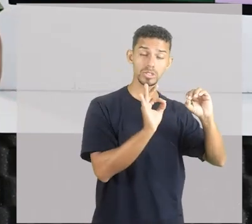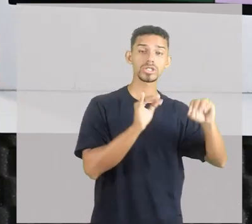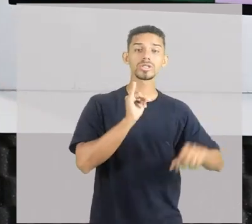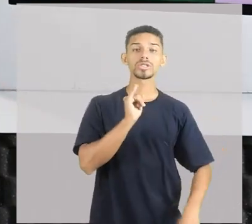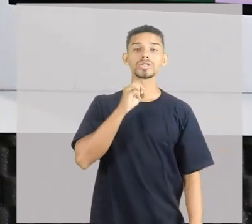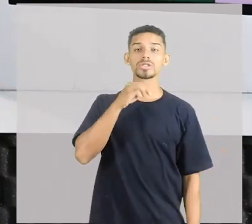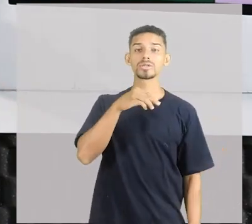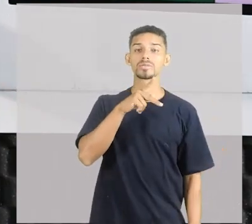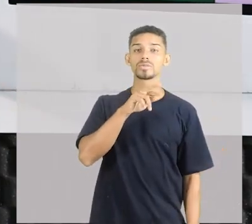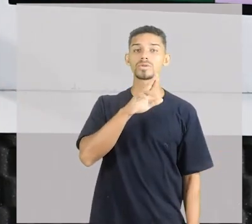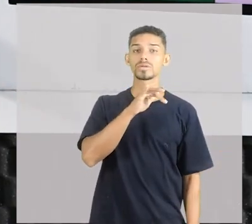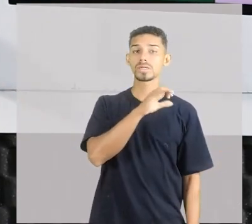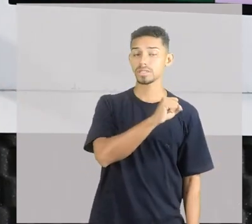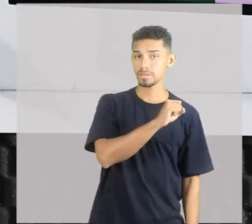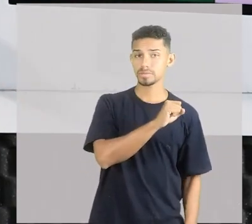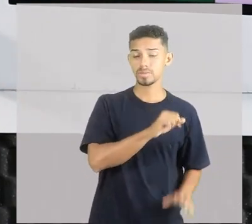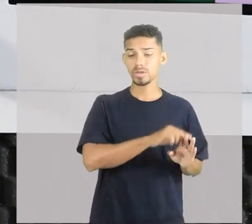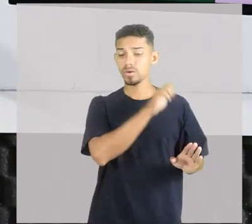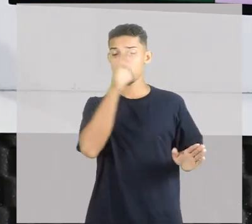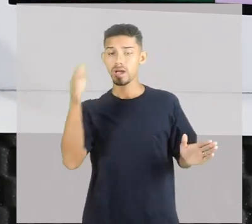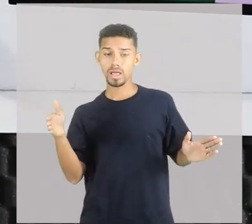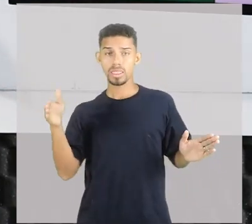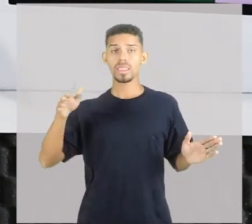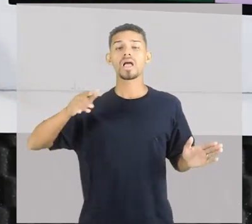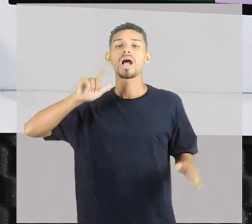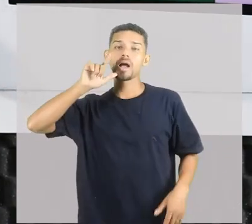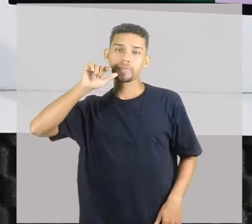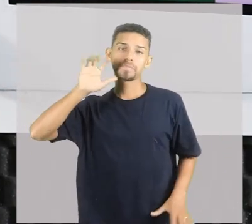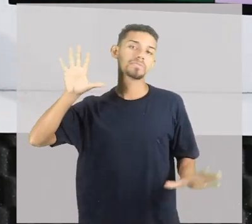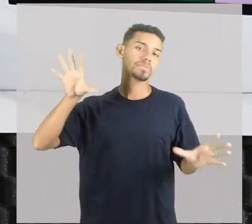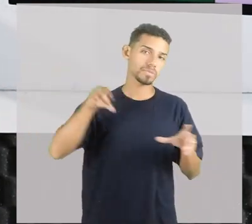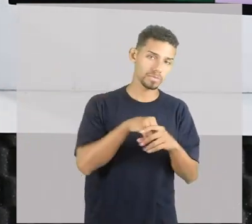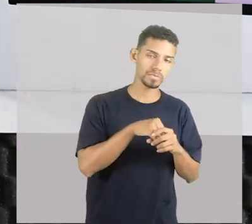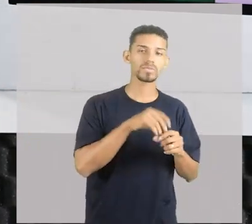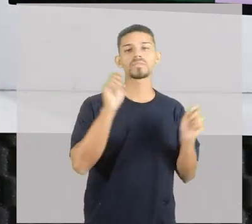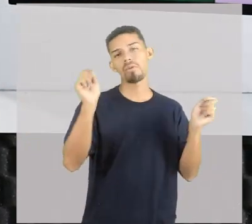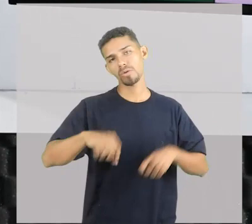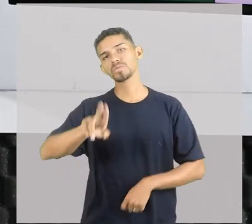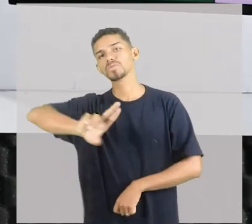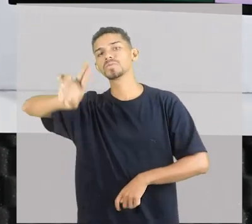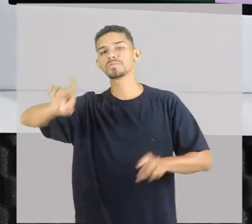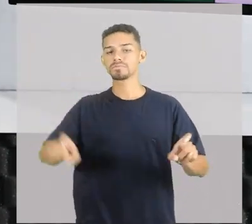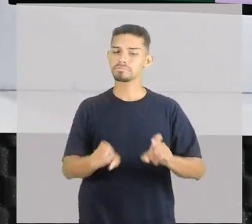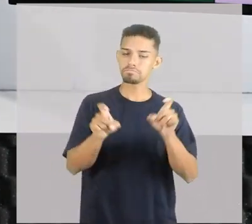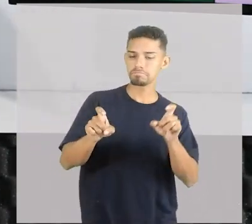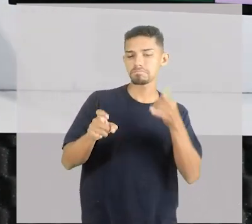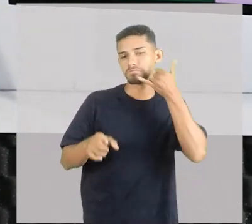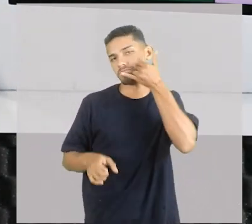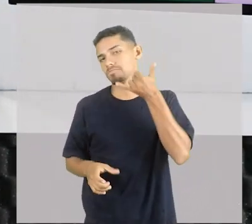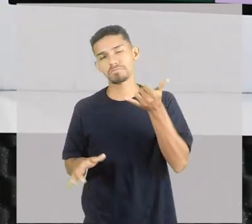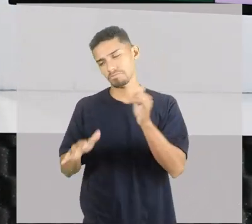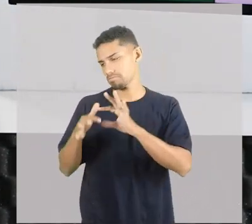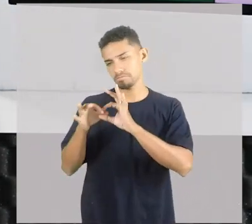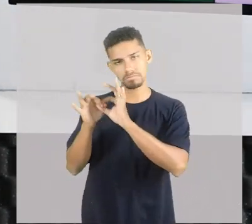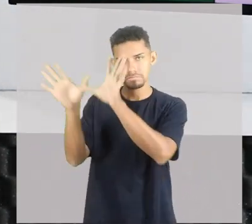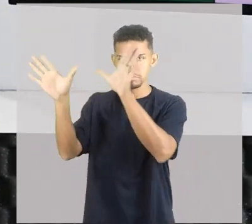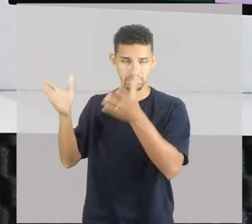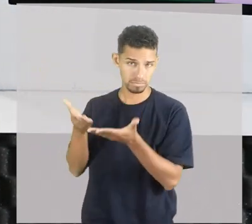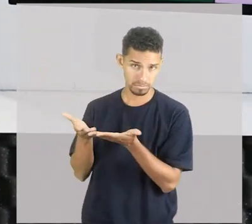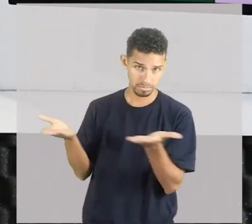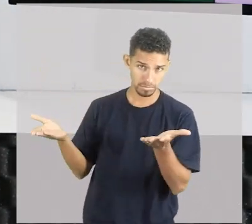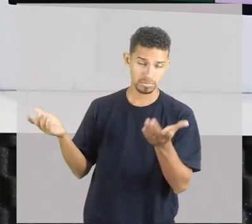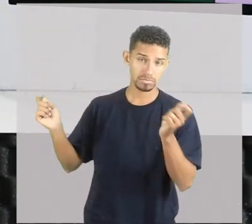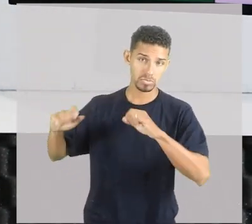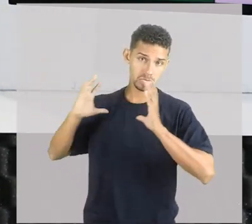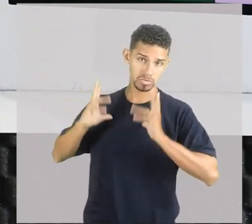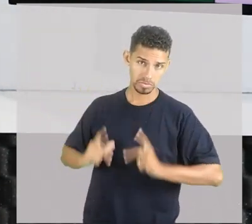Então eu posso utilizar ele na limpeza de aparelhos eletrônicos, tá bom? Então, aqui eu tenho álcool, aqui eu